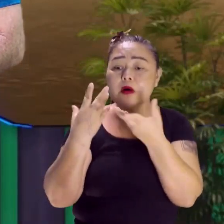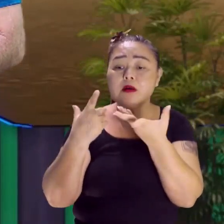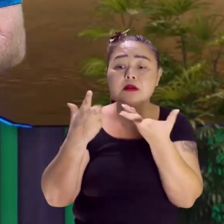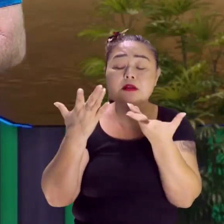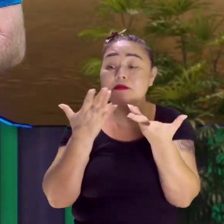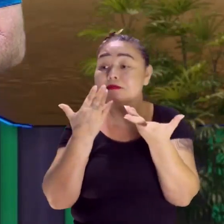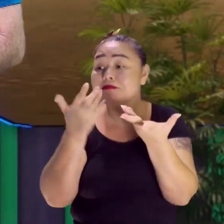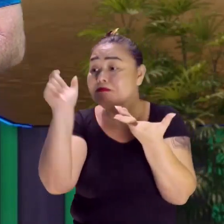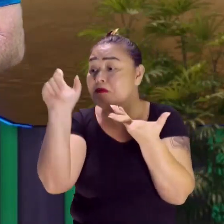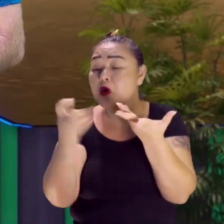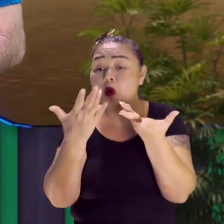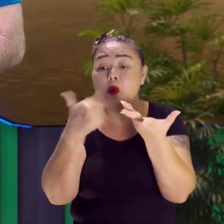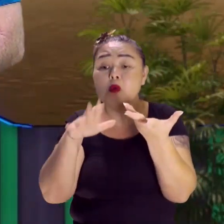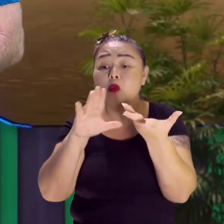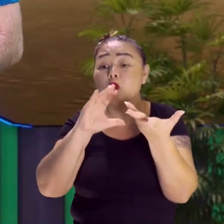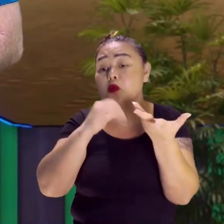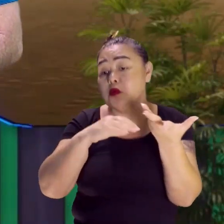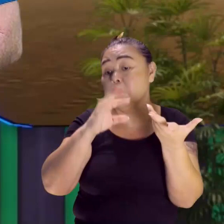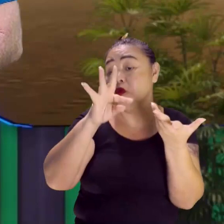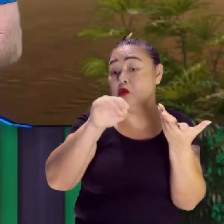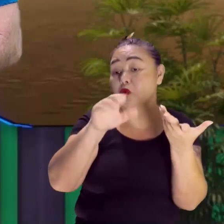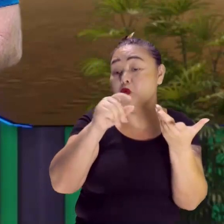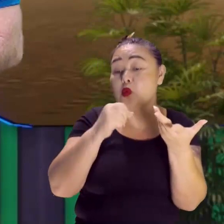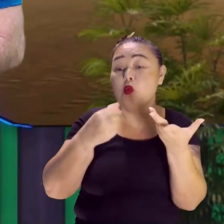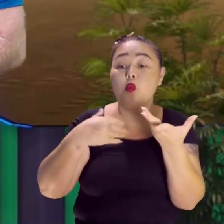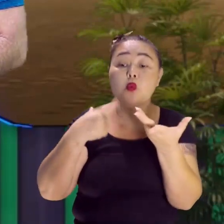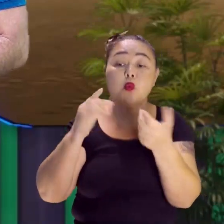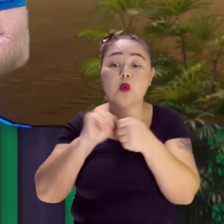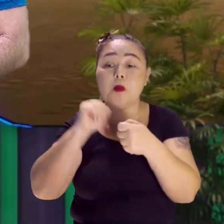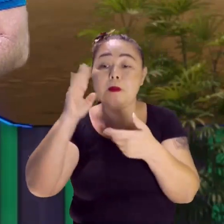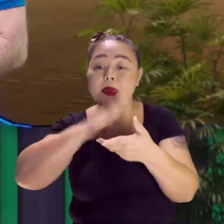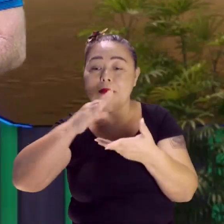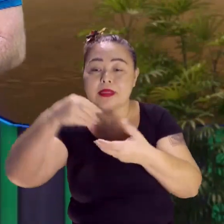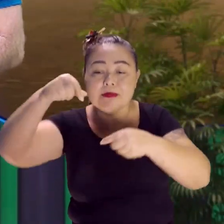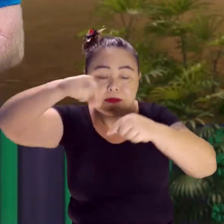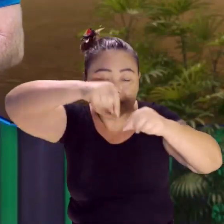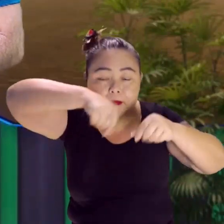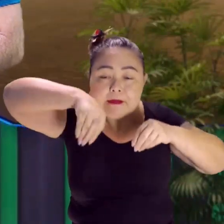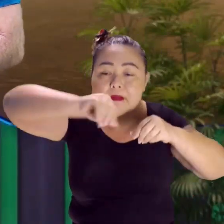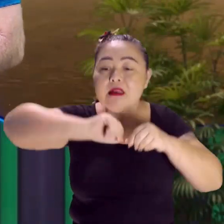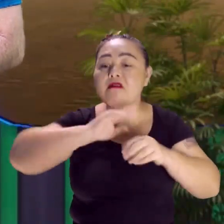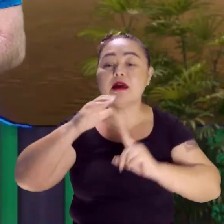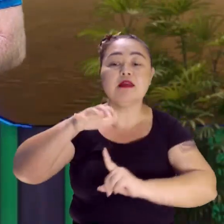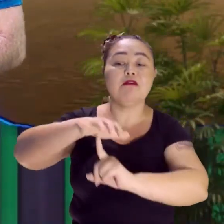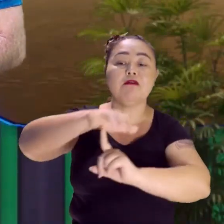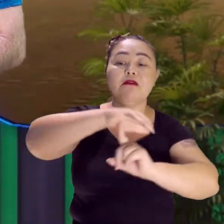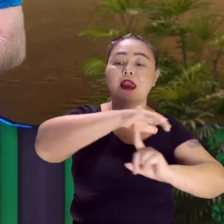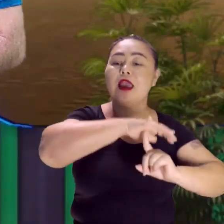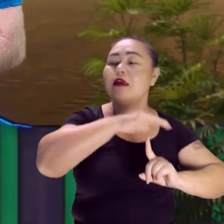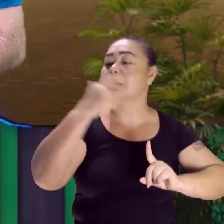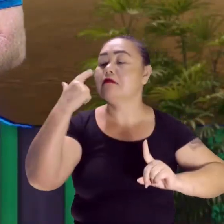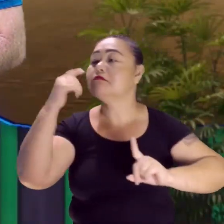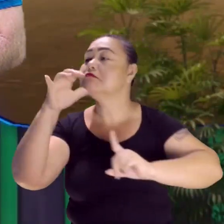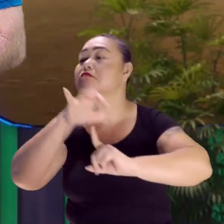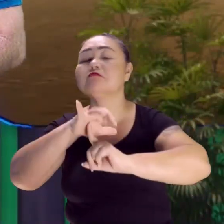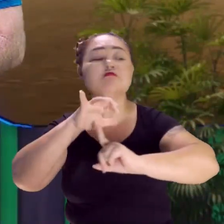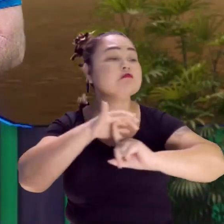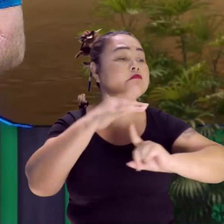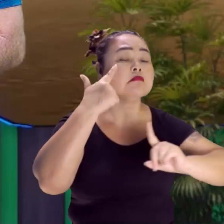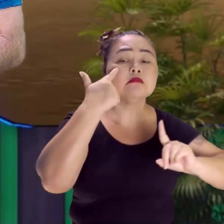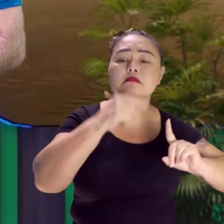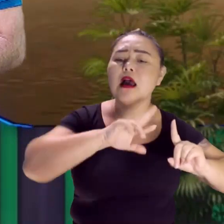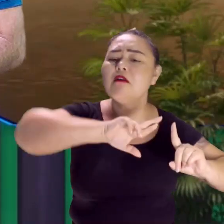se não tiver tucupi né Tudo bem e você vai ali na feira você vê ali as pessoas